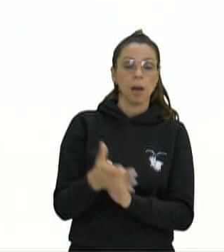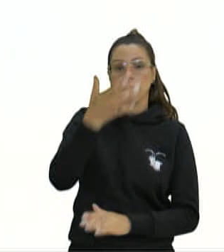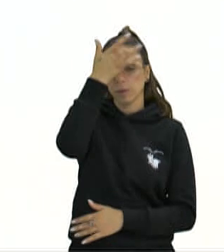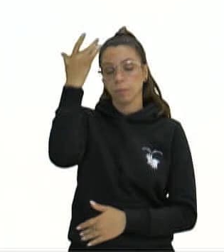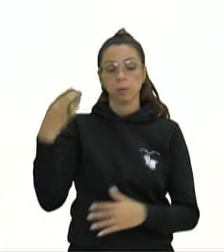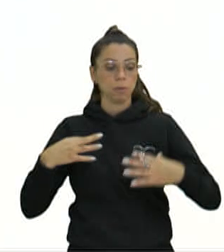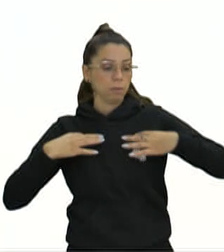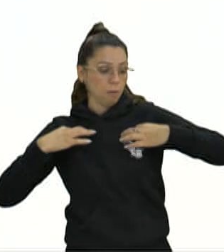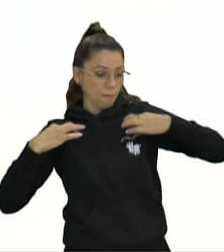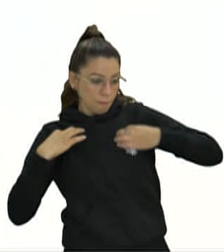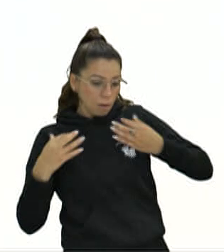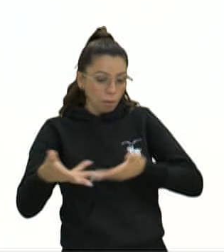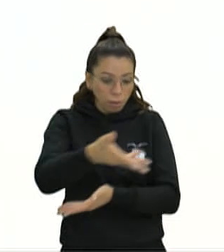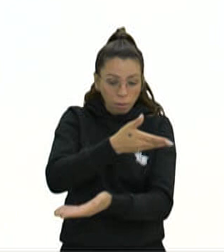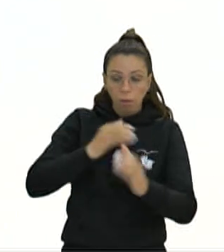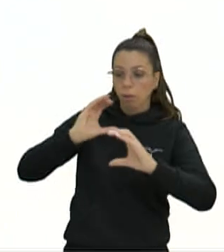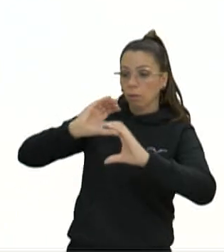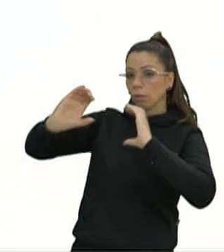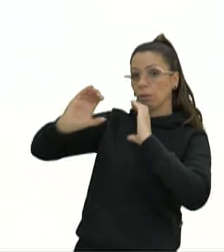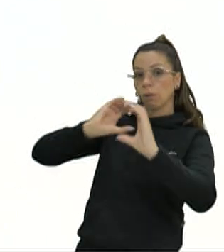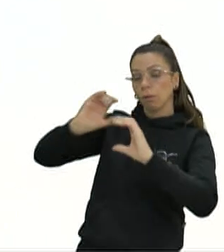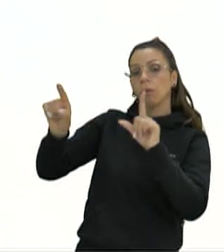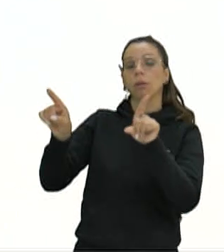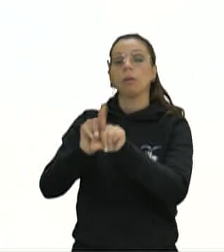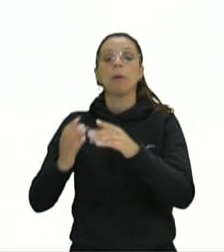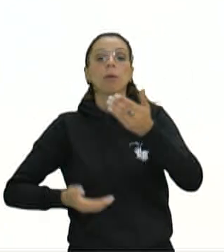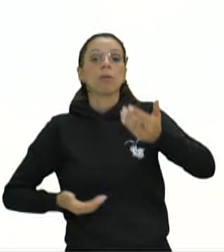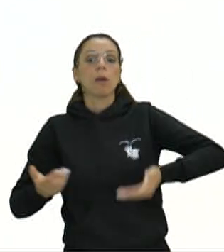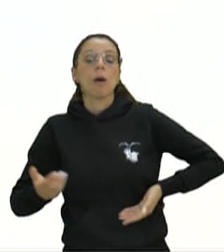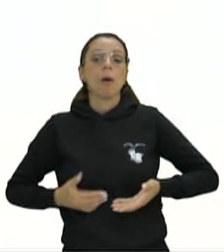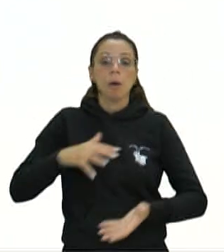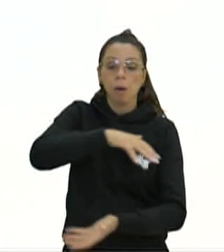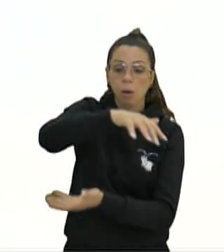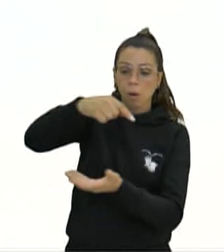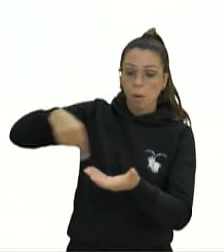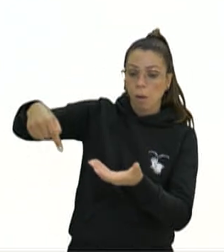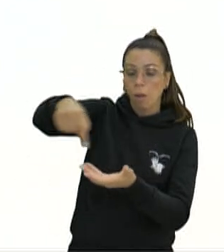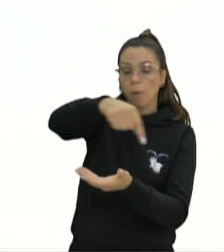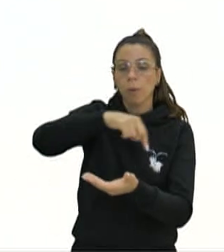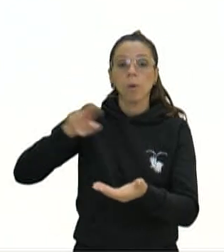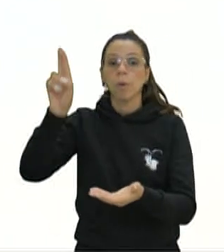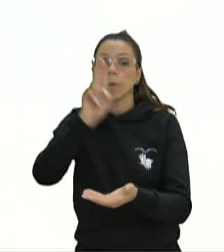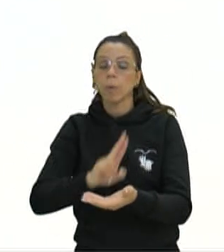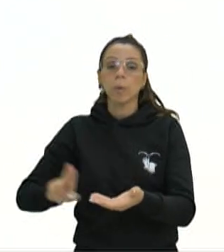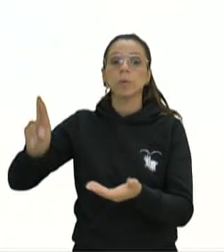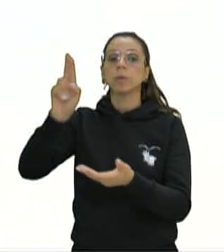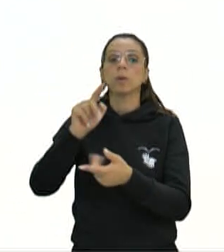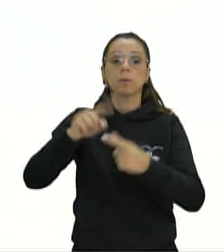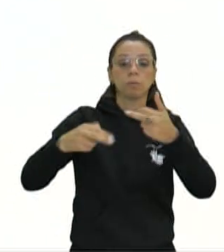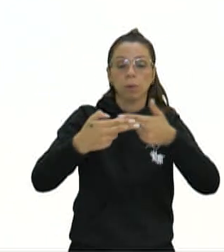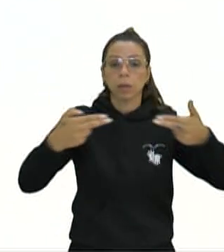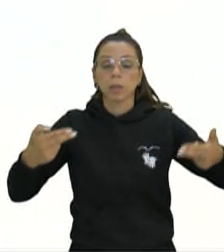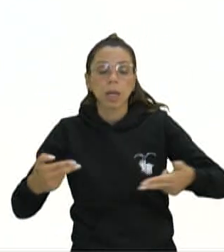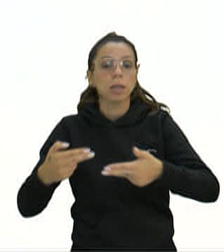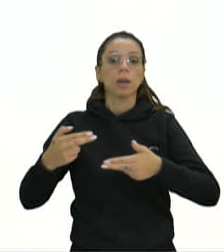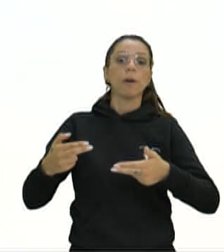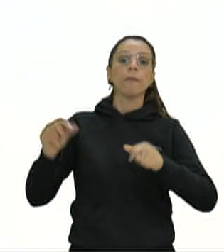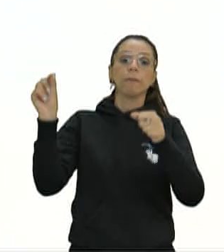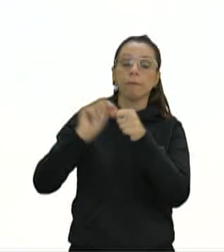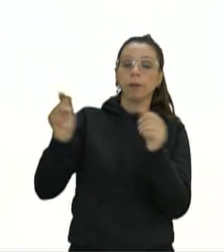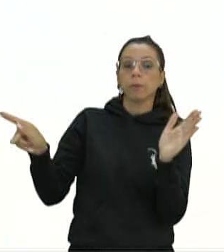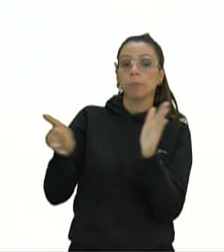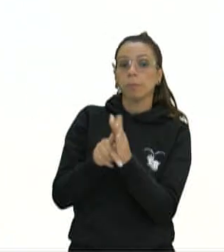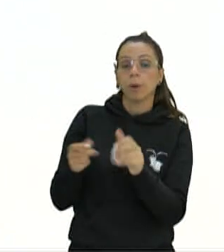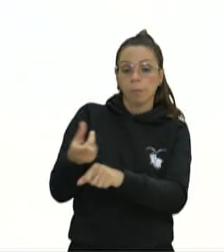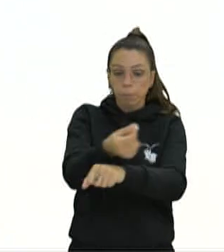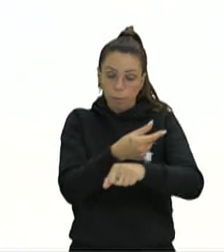se divertem por meio de bens e serviços mundiais, utilizando mercadorias produzidas pelo capitalismo globalizado. Suponhamos que você